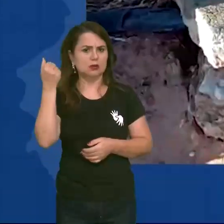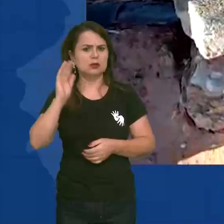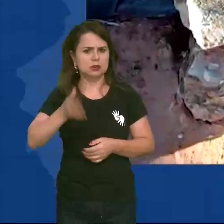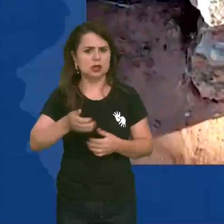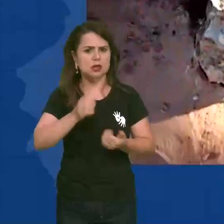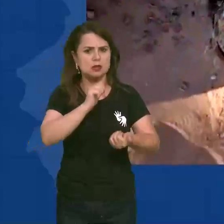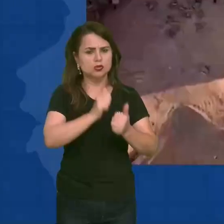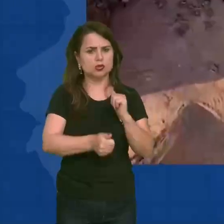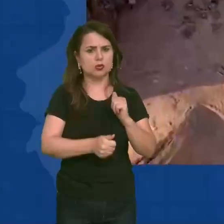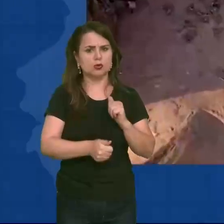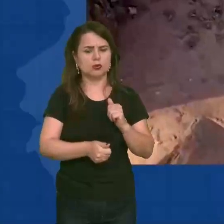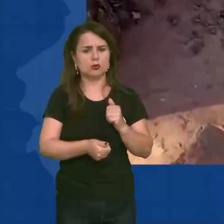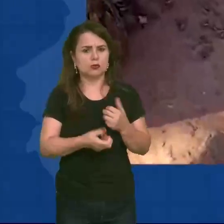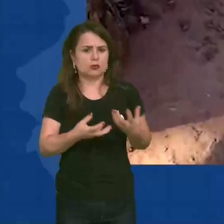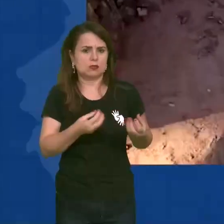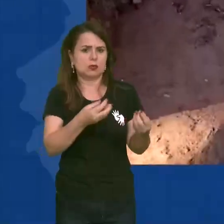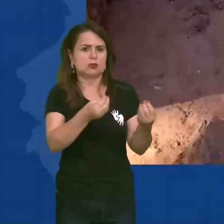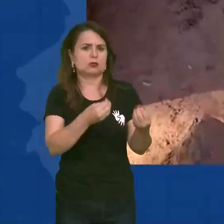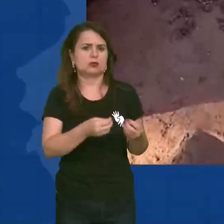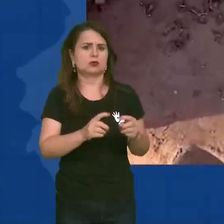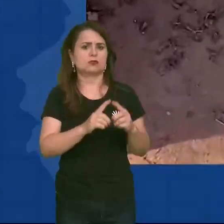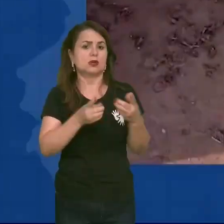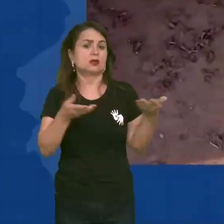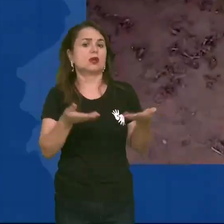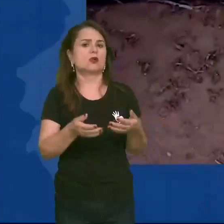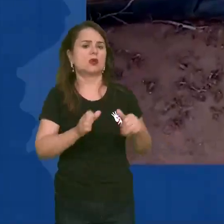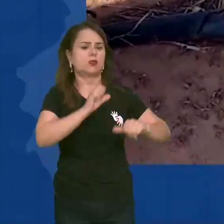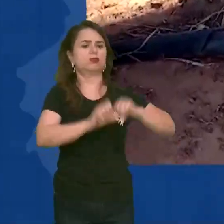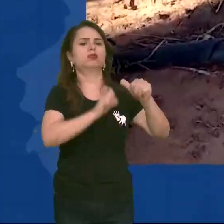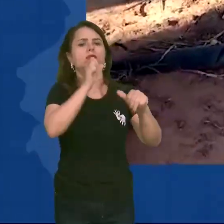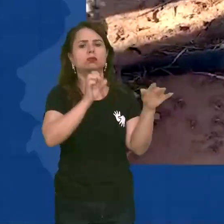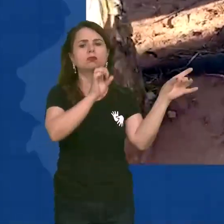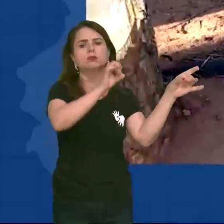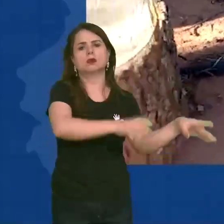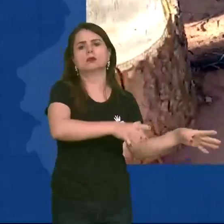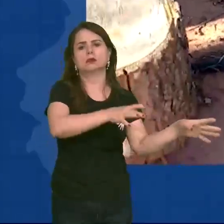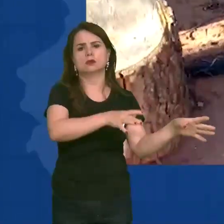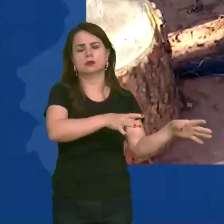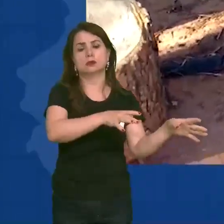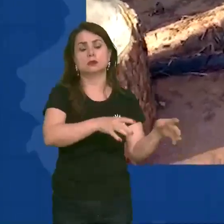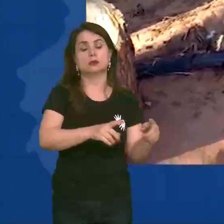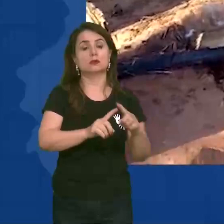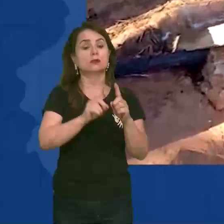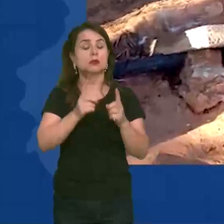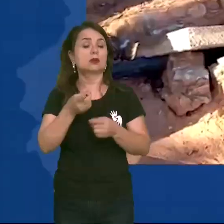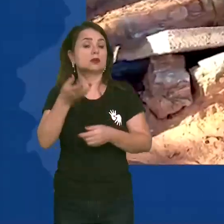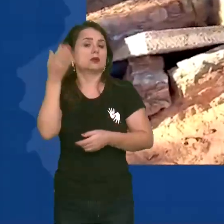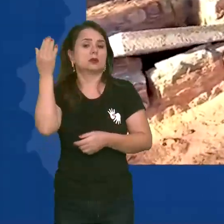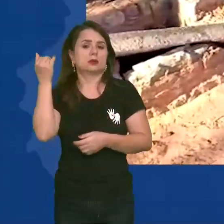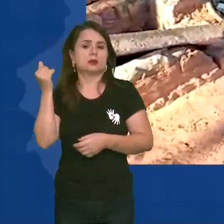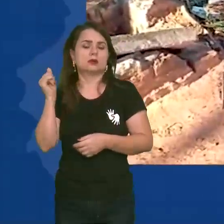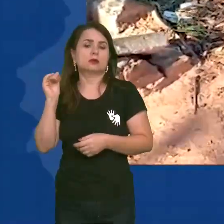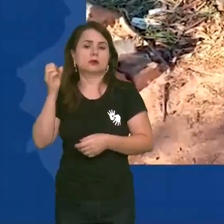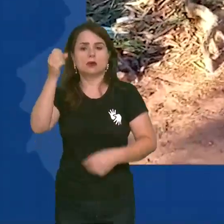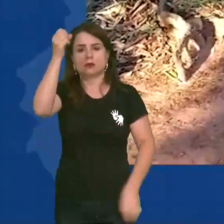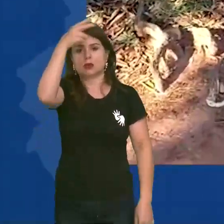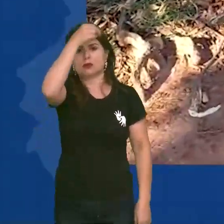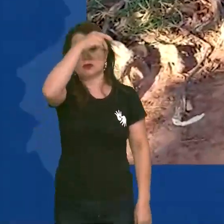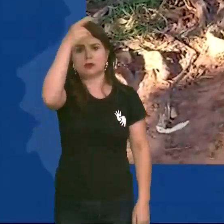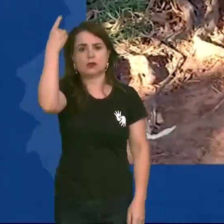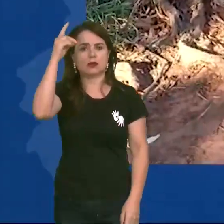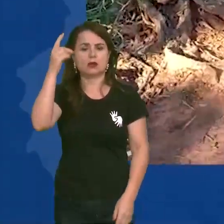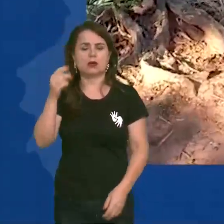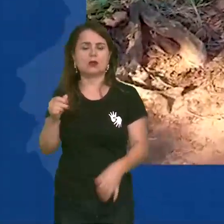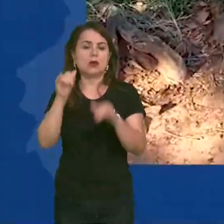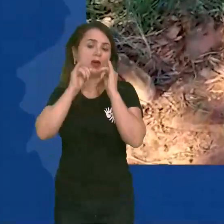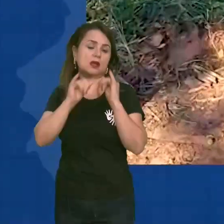Tudo nessa pista mas não tava nesse estado que se encontra não e o prefeito assumiu o compromisso